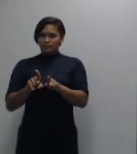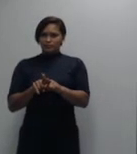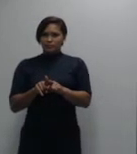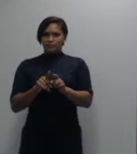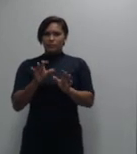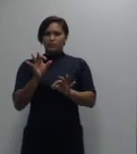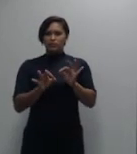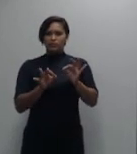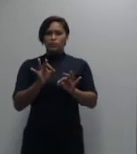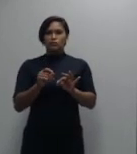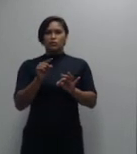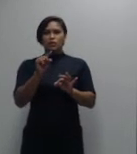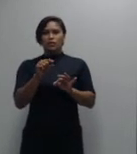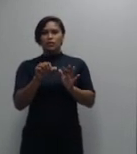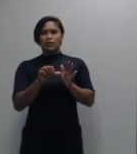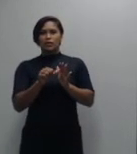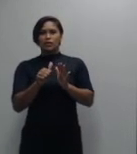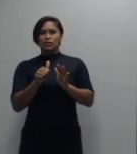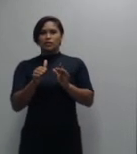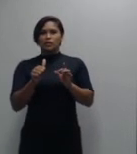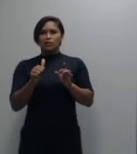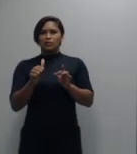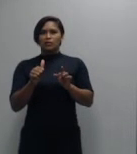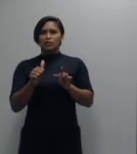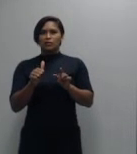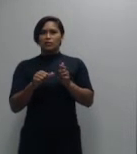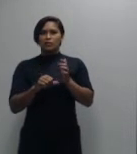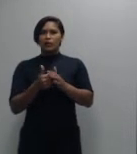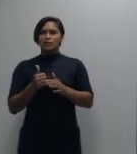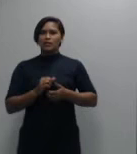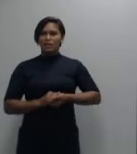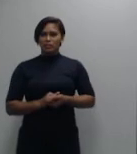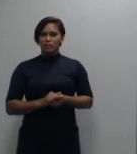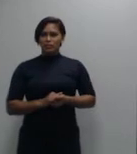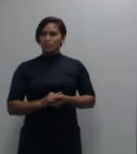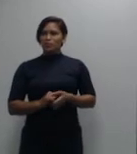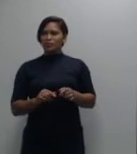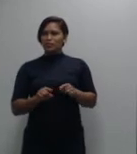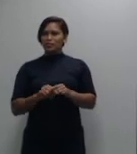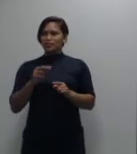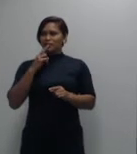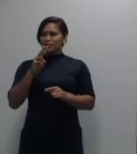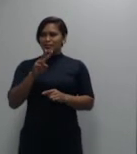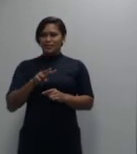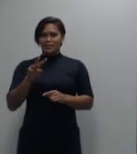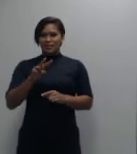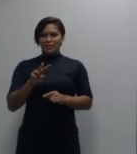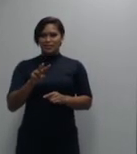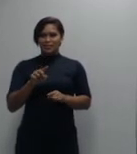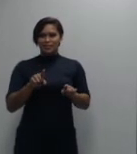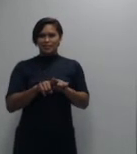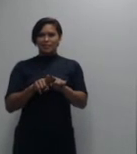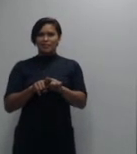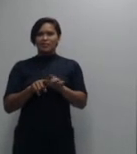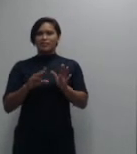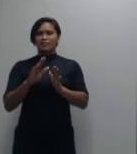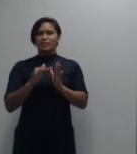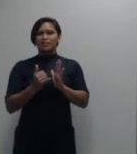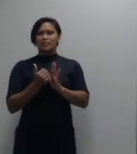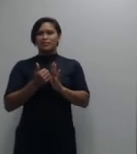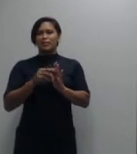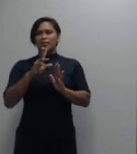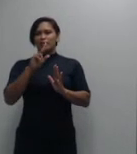julgado daquele primeiro é aquela primeira apreciação e julgamento dos embargos de declaração Esse